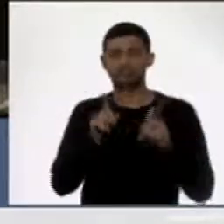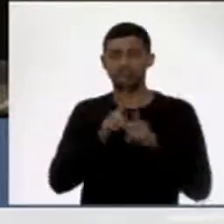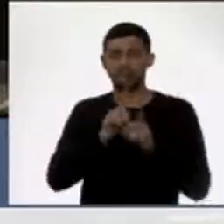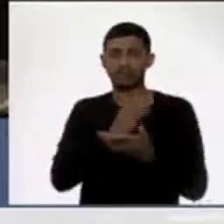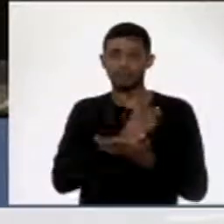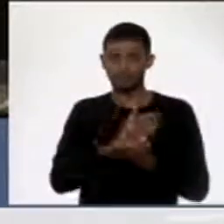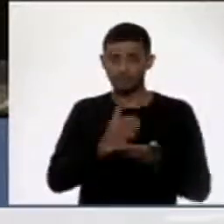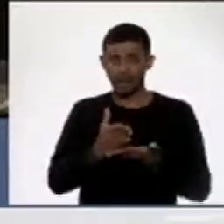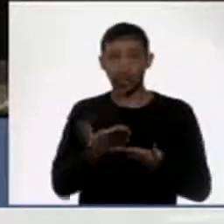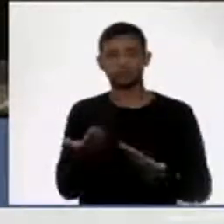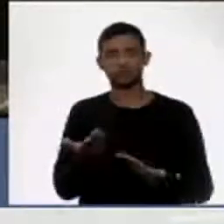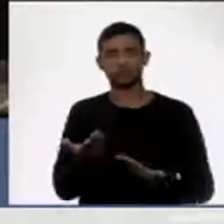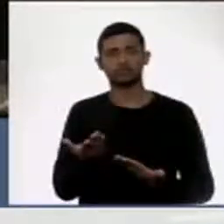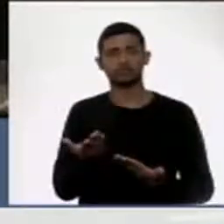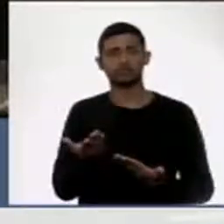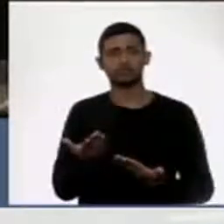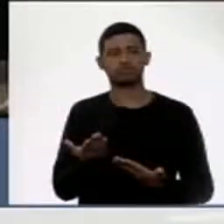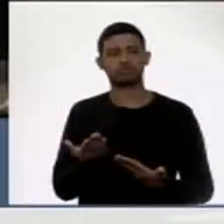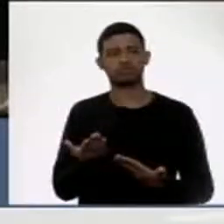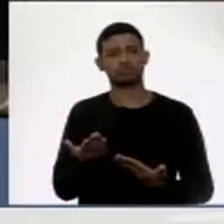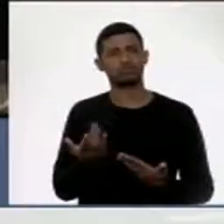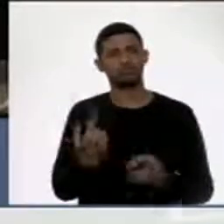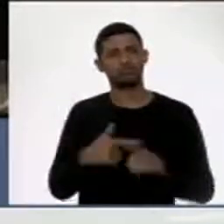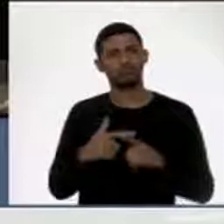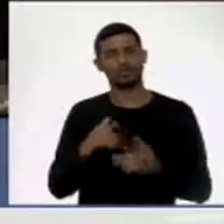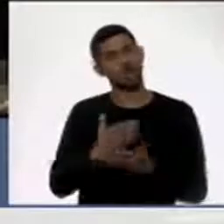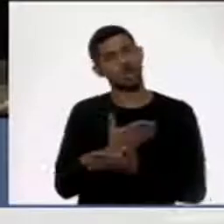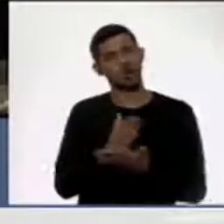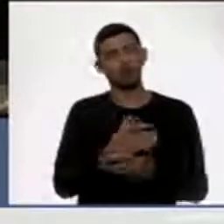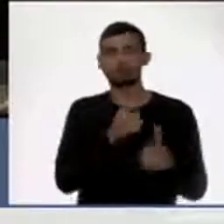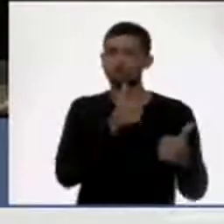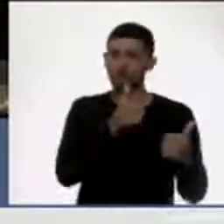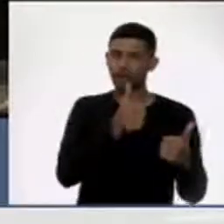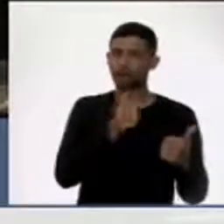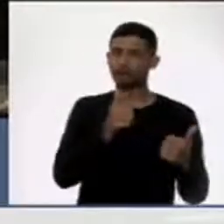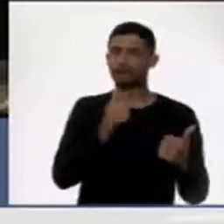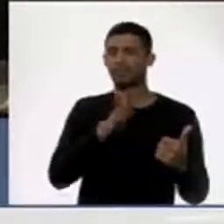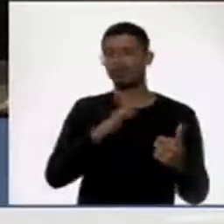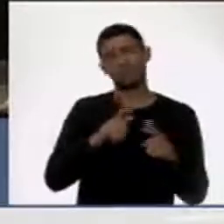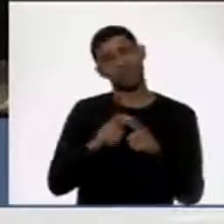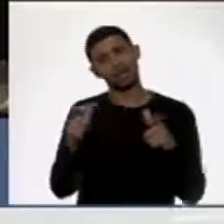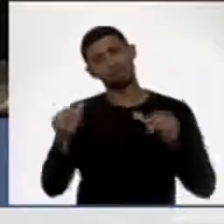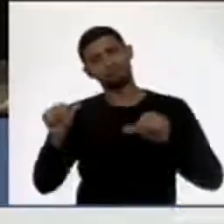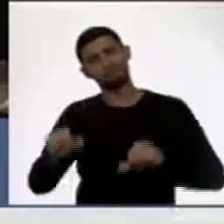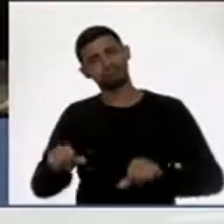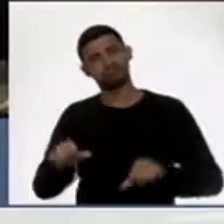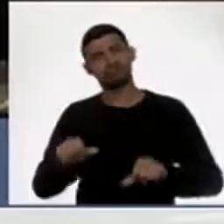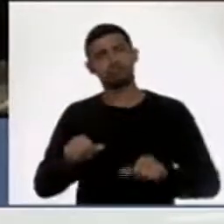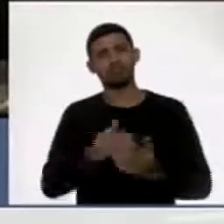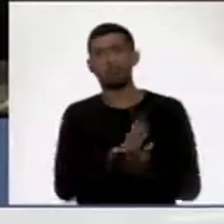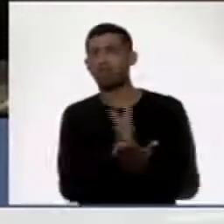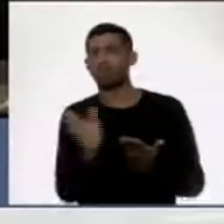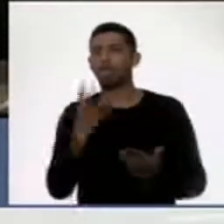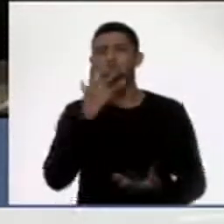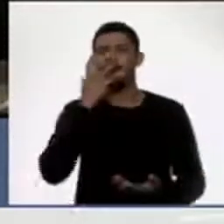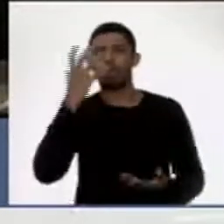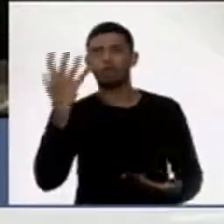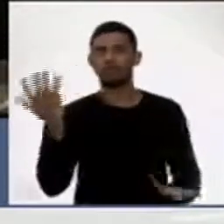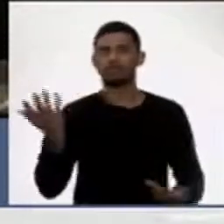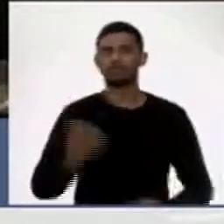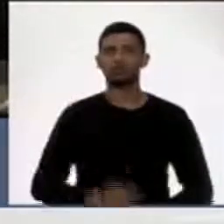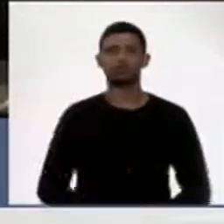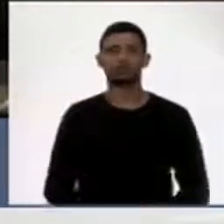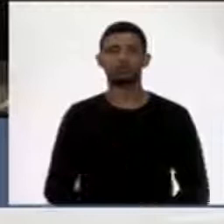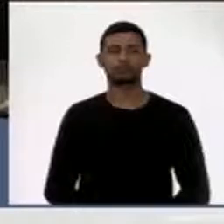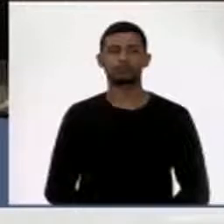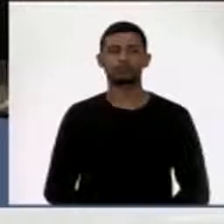parte, porque também tem legisladores de primeira linha, se corrompeu. E só